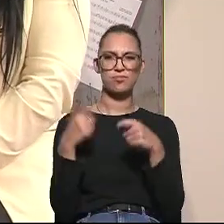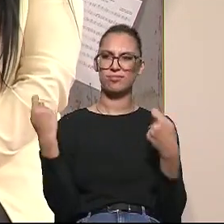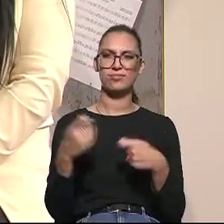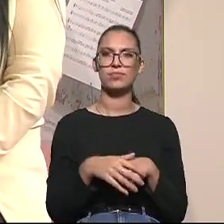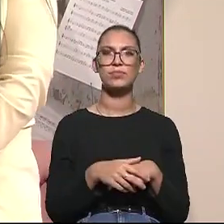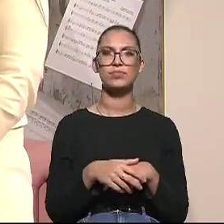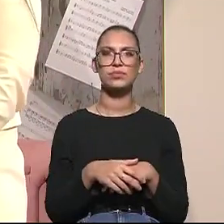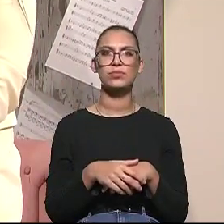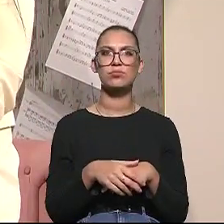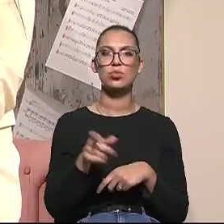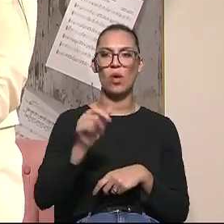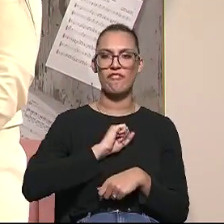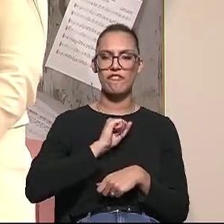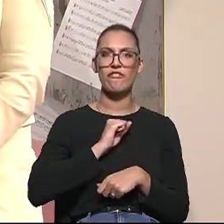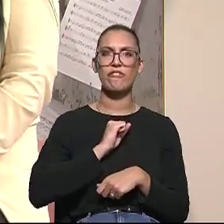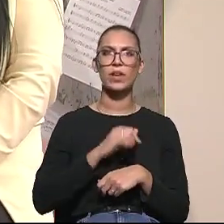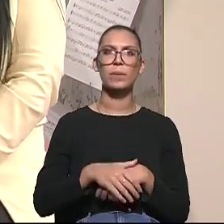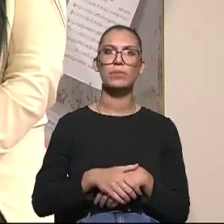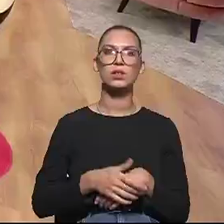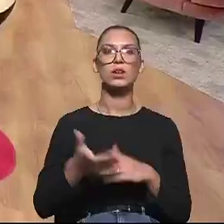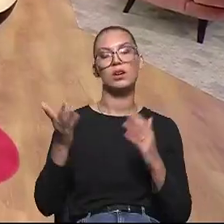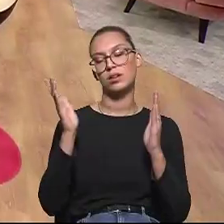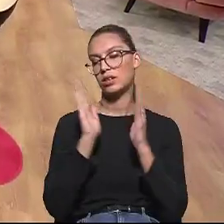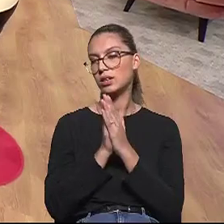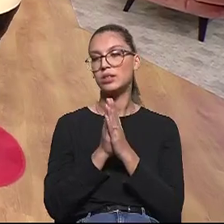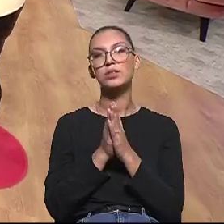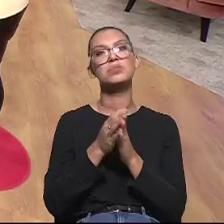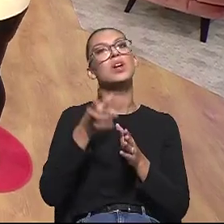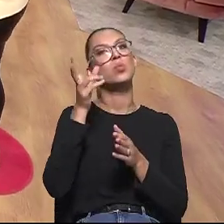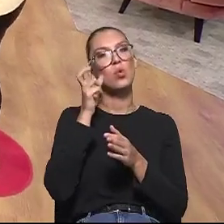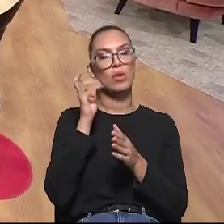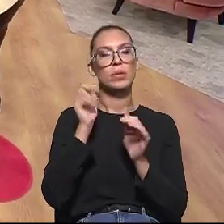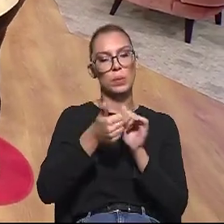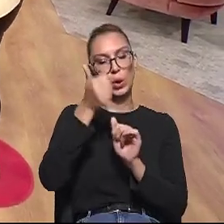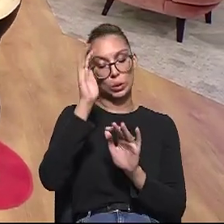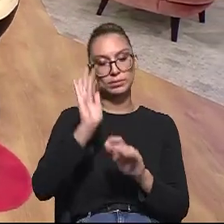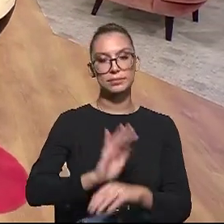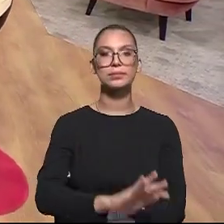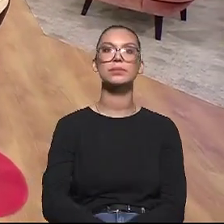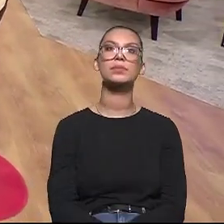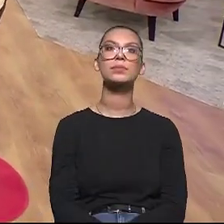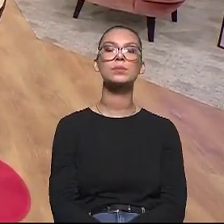Serás só meu. Serás para mim. Ó, filhos, vamos ouvir que é melhor. É melhor. Vamos lá.